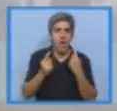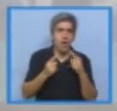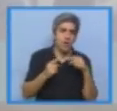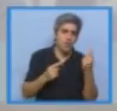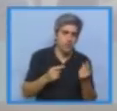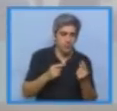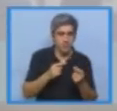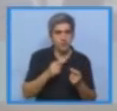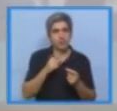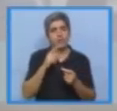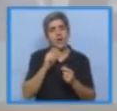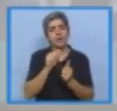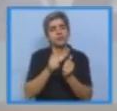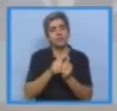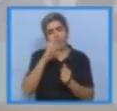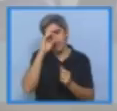assessor do atual governo,